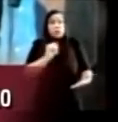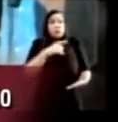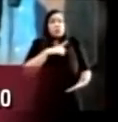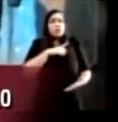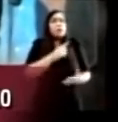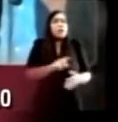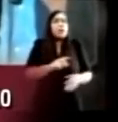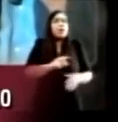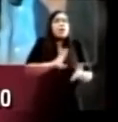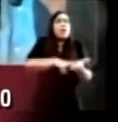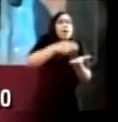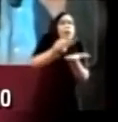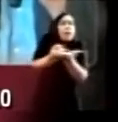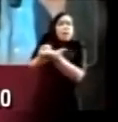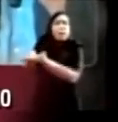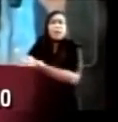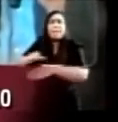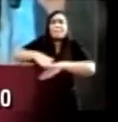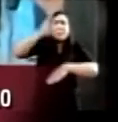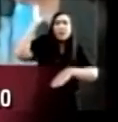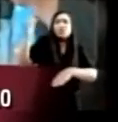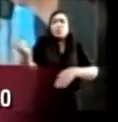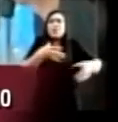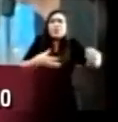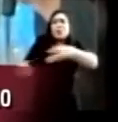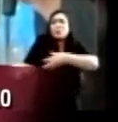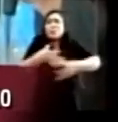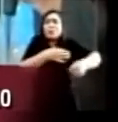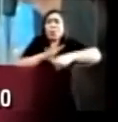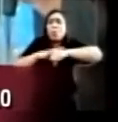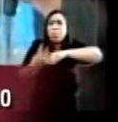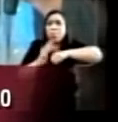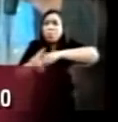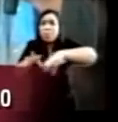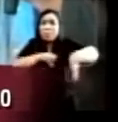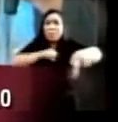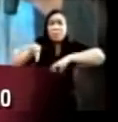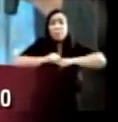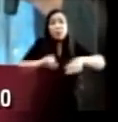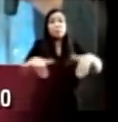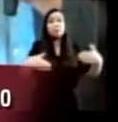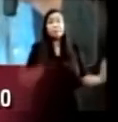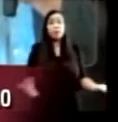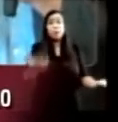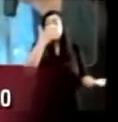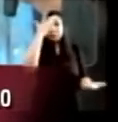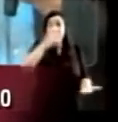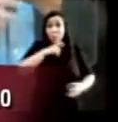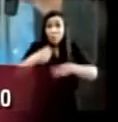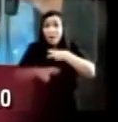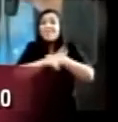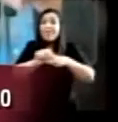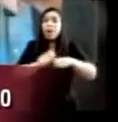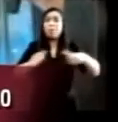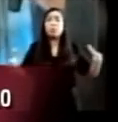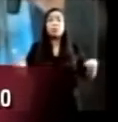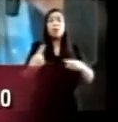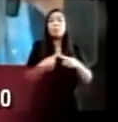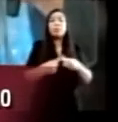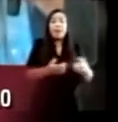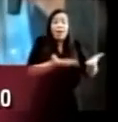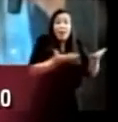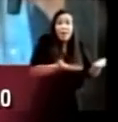mais internação, se tivermos mais casos novos, essa média de óbito vai aumentar, porque é de leve